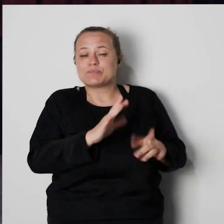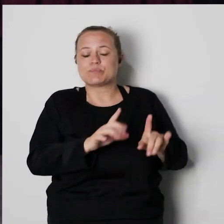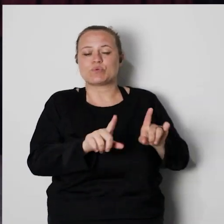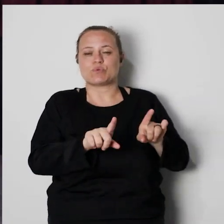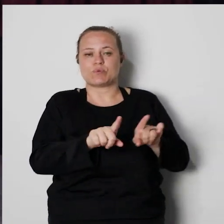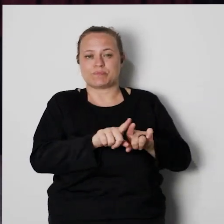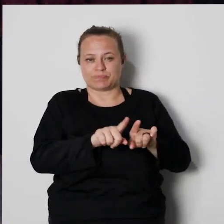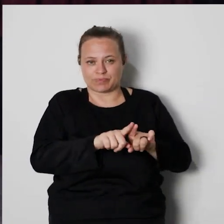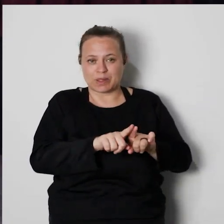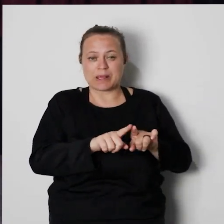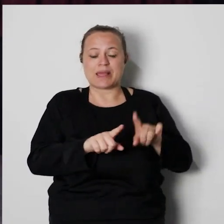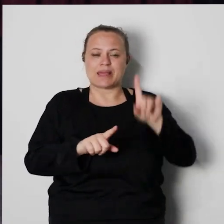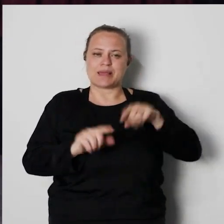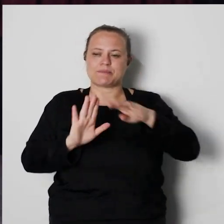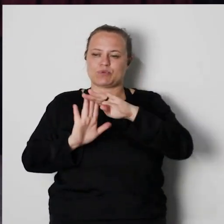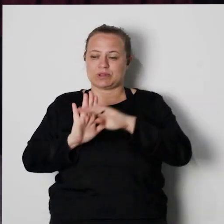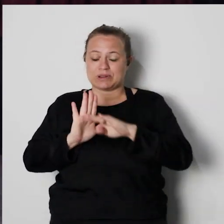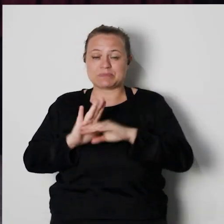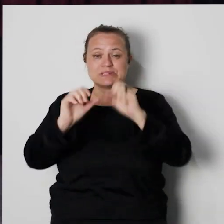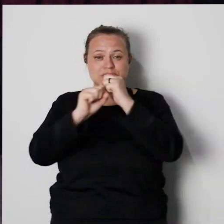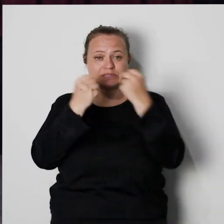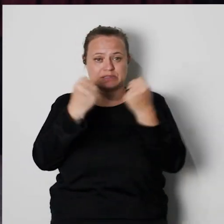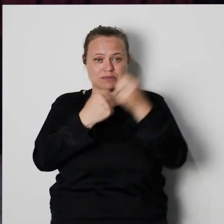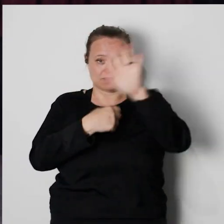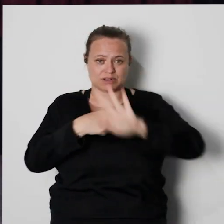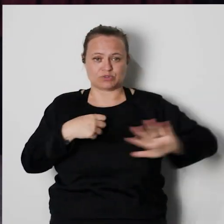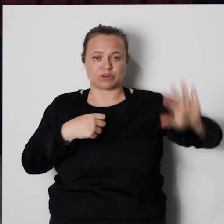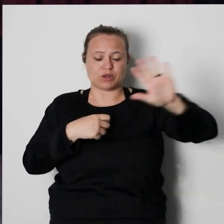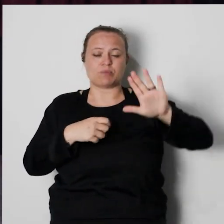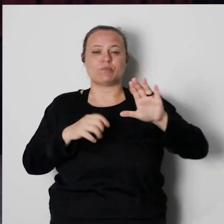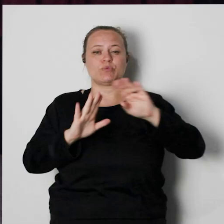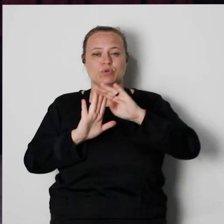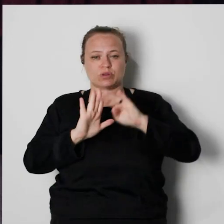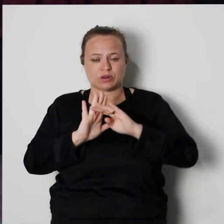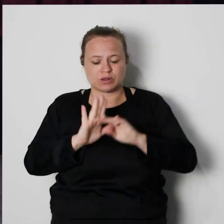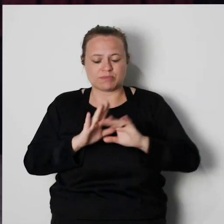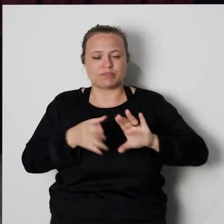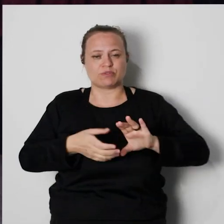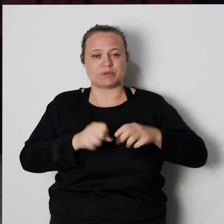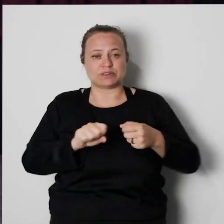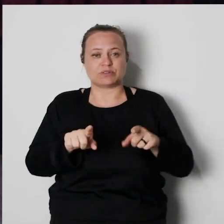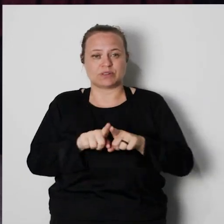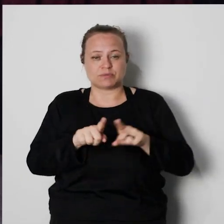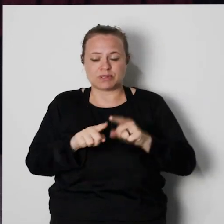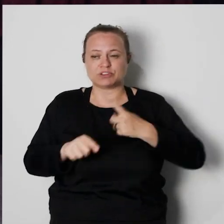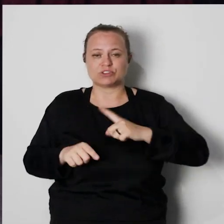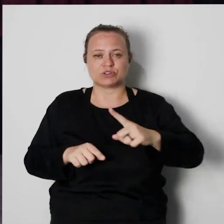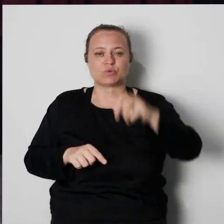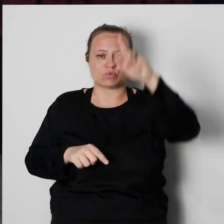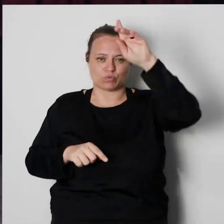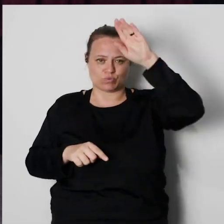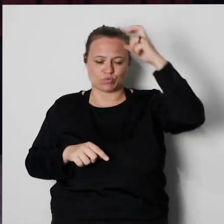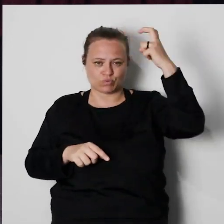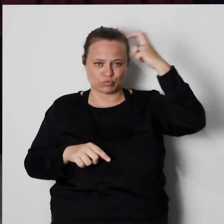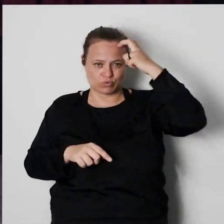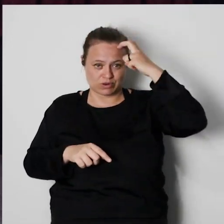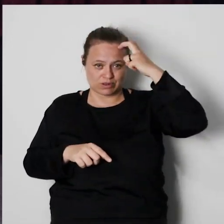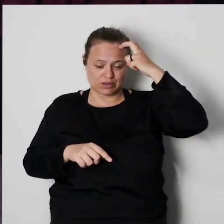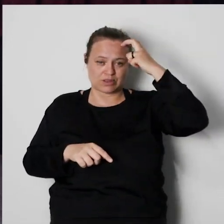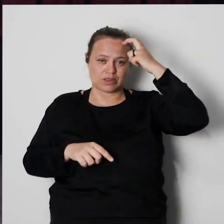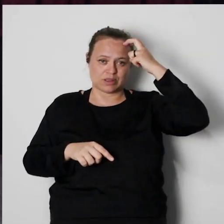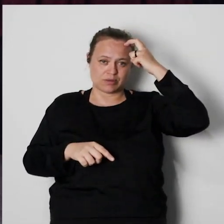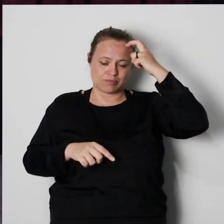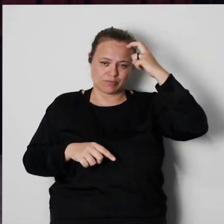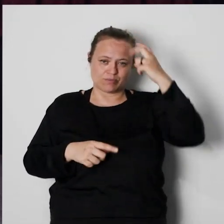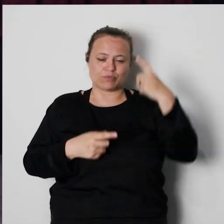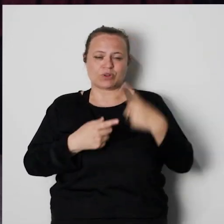nas organizações culturais, também é uma necessidade que saiu nas demandas, e que são programas que